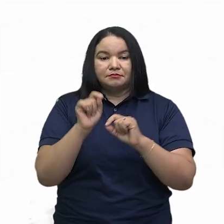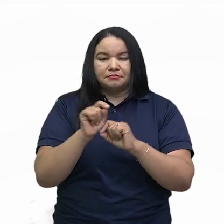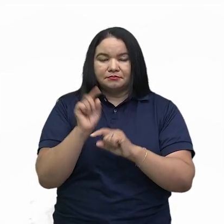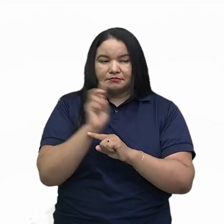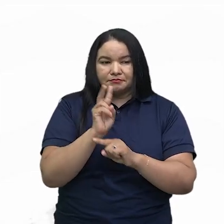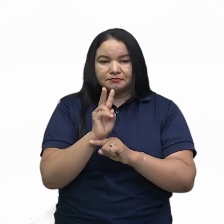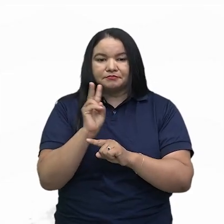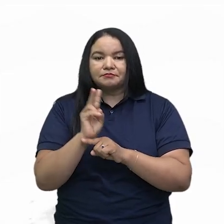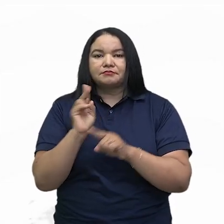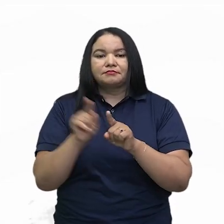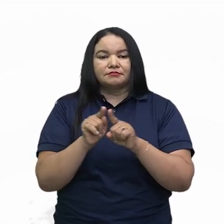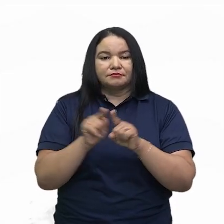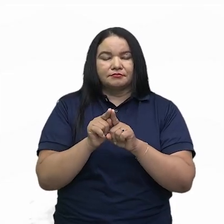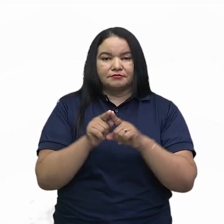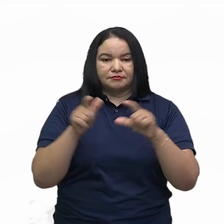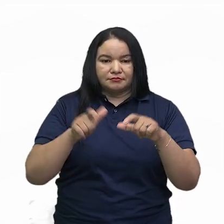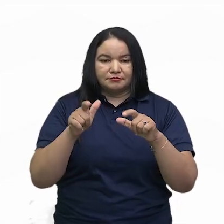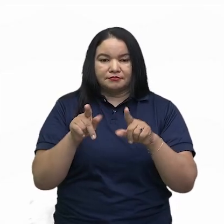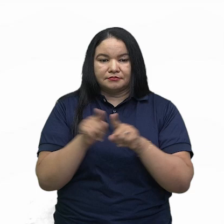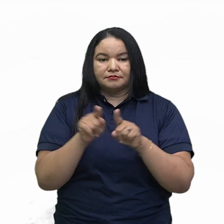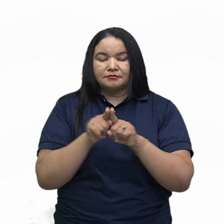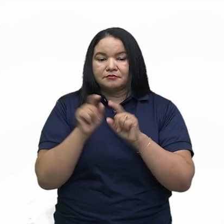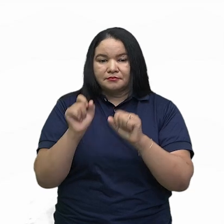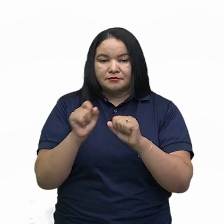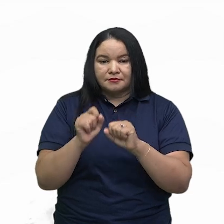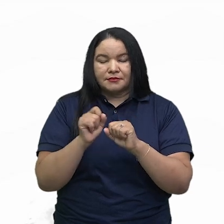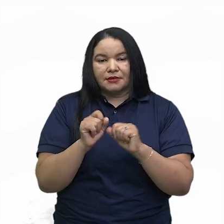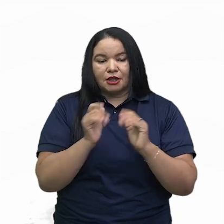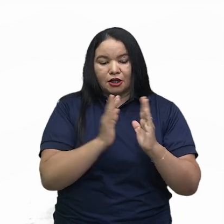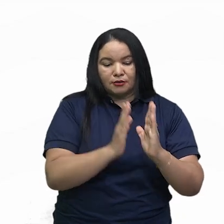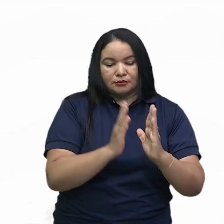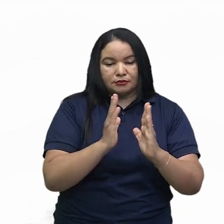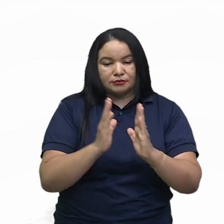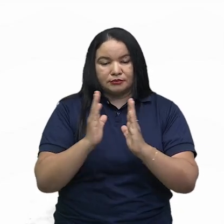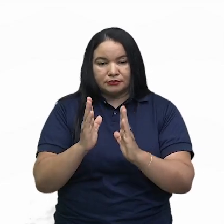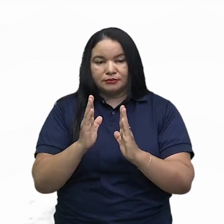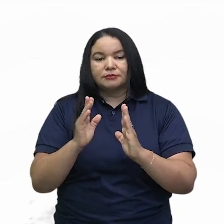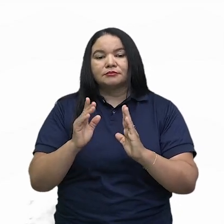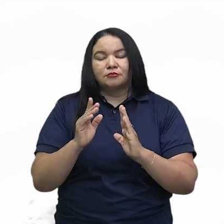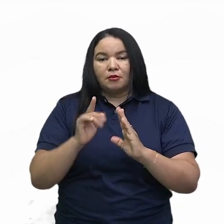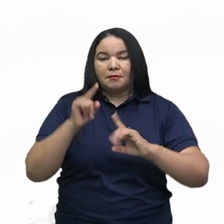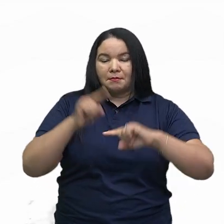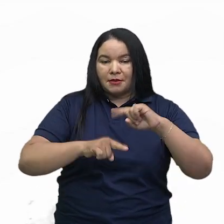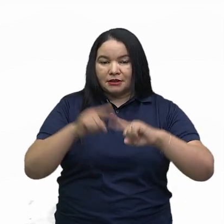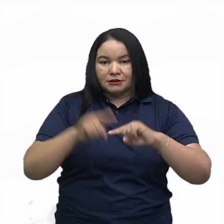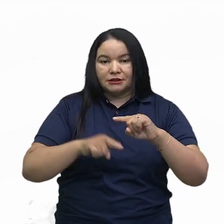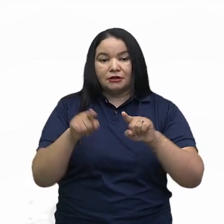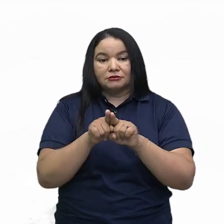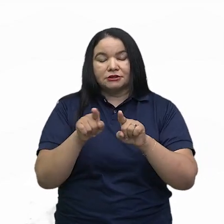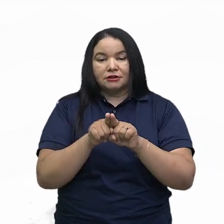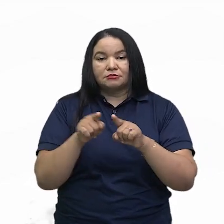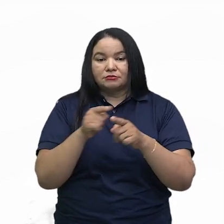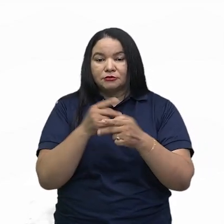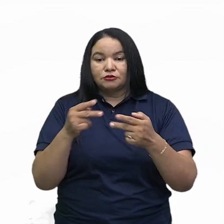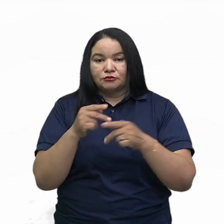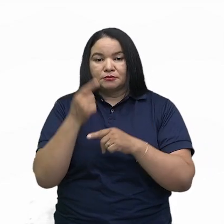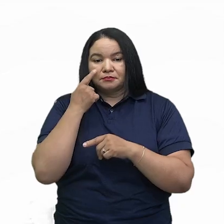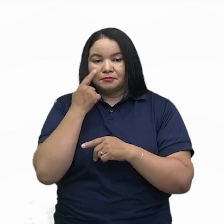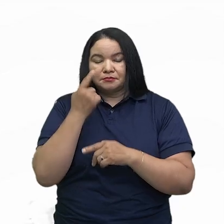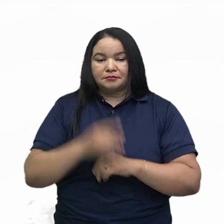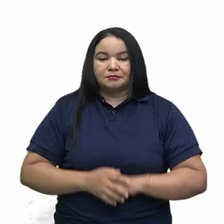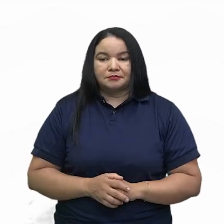processo de preservação. E aqui vamos ver que ele também pode ser dividido nas dimensões material e imaterial. Veja